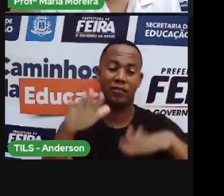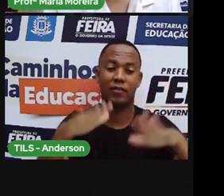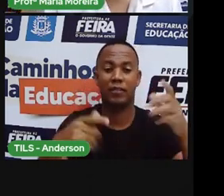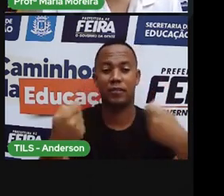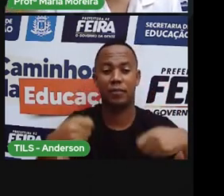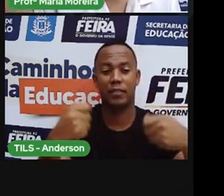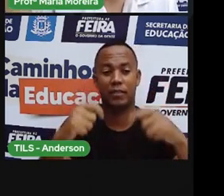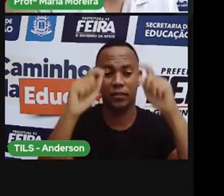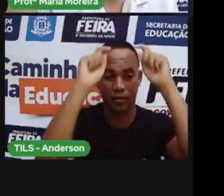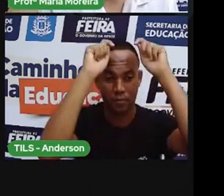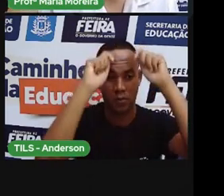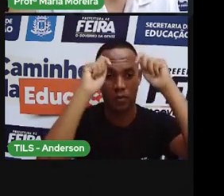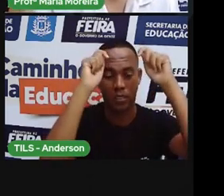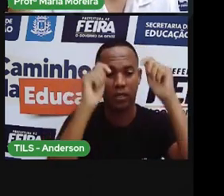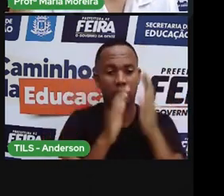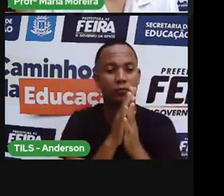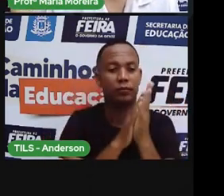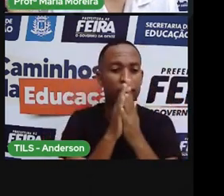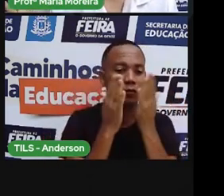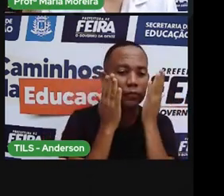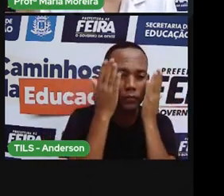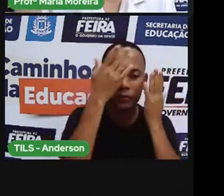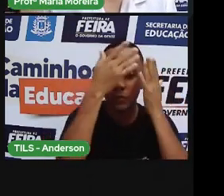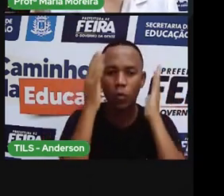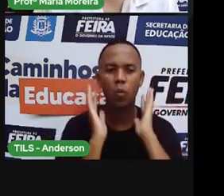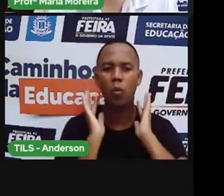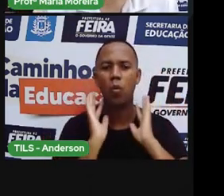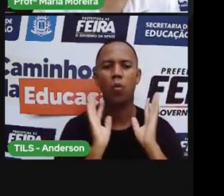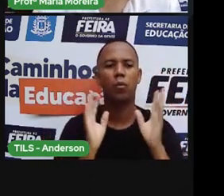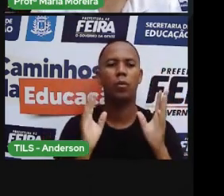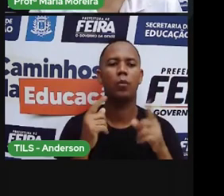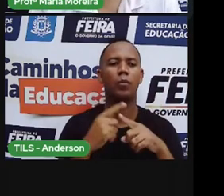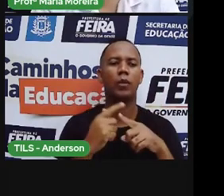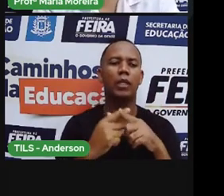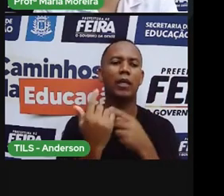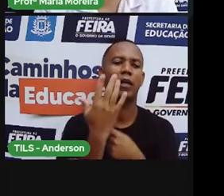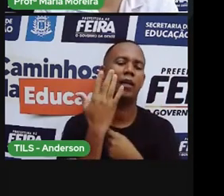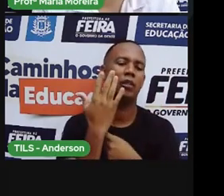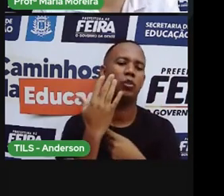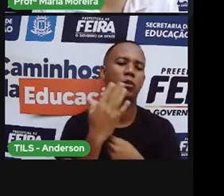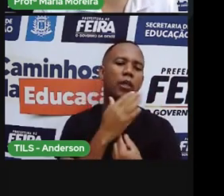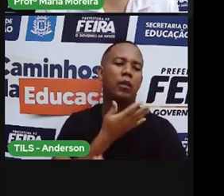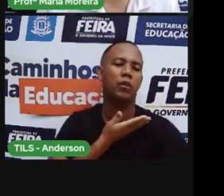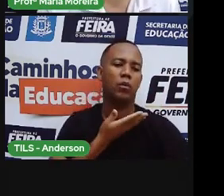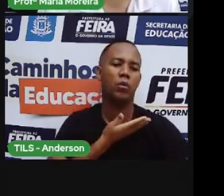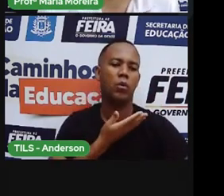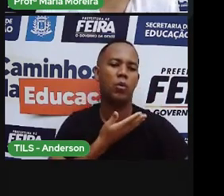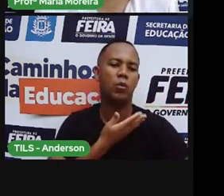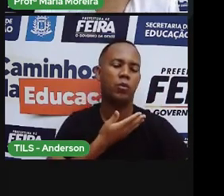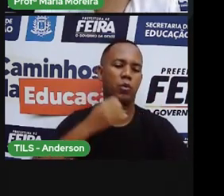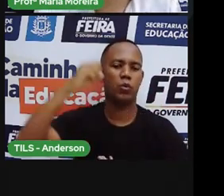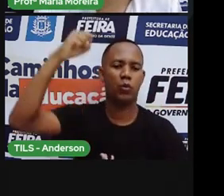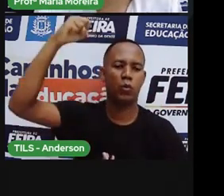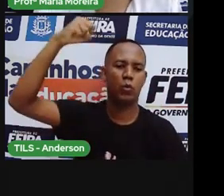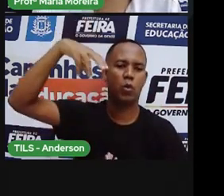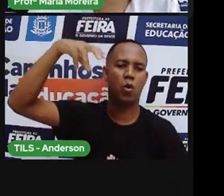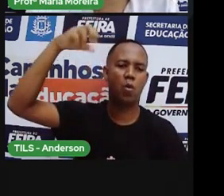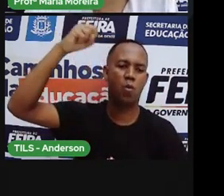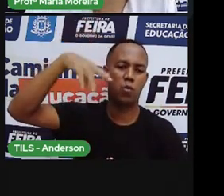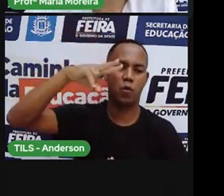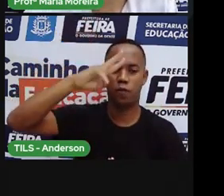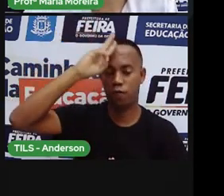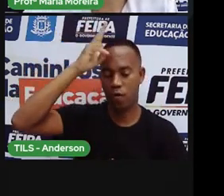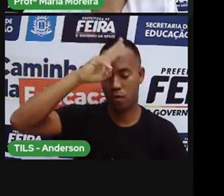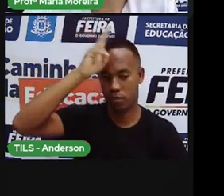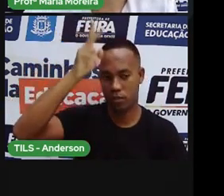do bonézinho, de um chapéu bonito, né? A gente precisa do quê? De uma blusinha de manga para se proteger dos raios do